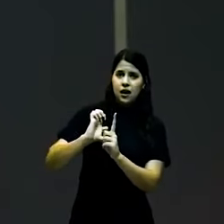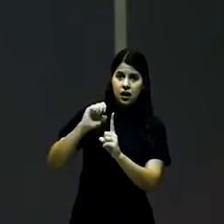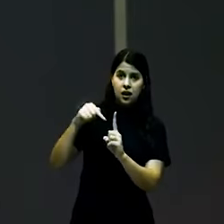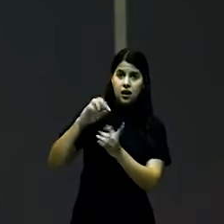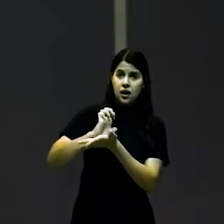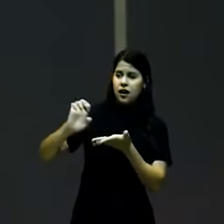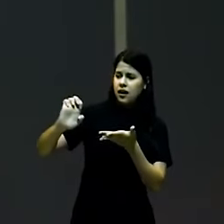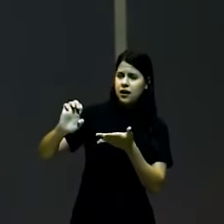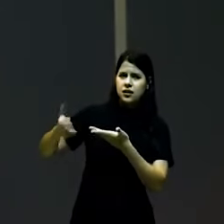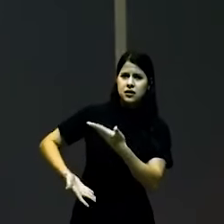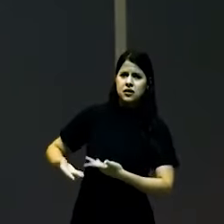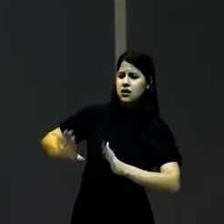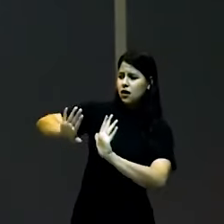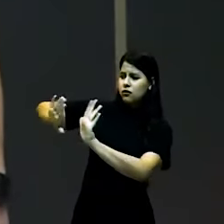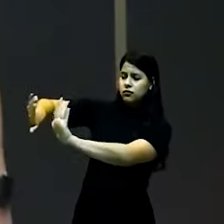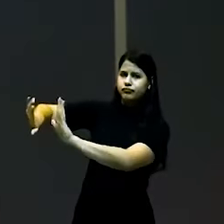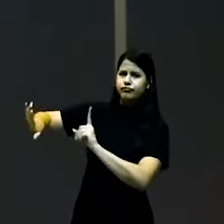e continua a caminhar.